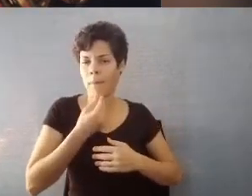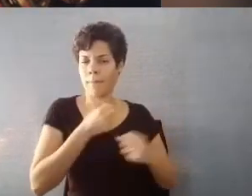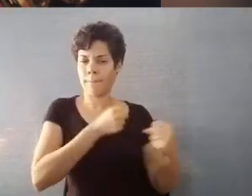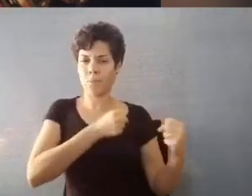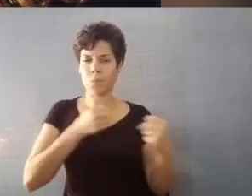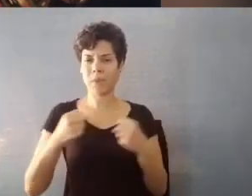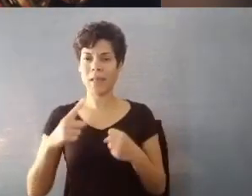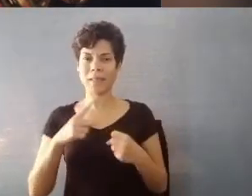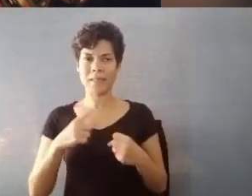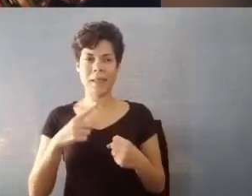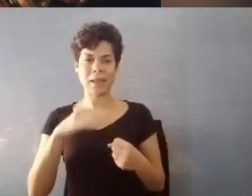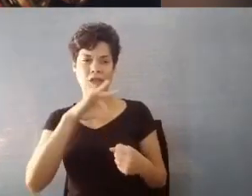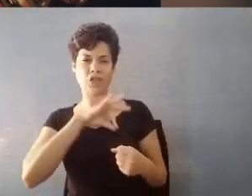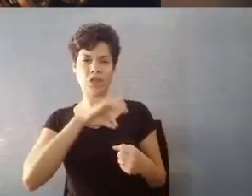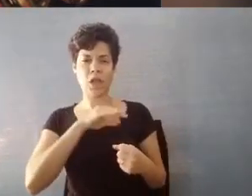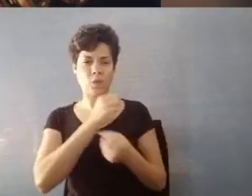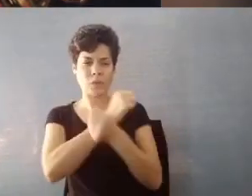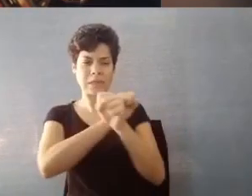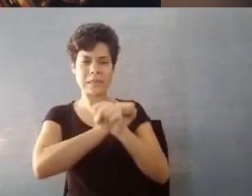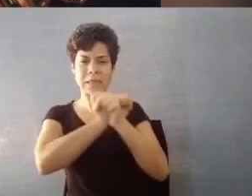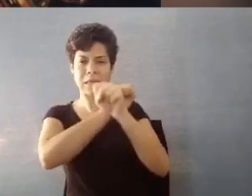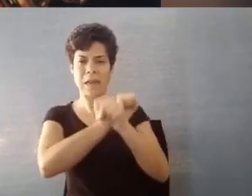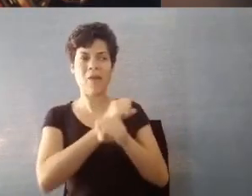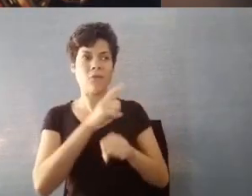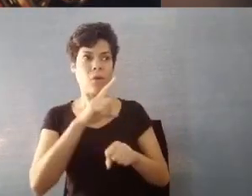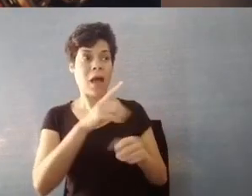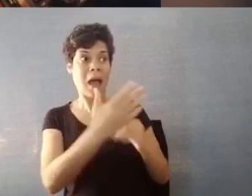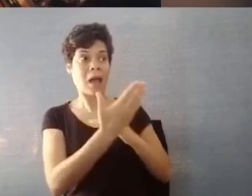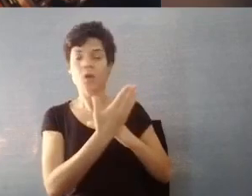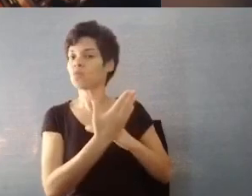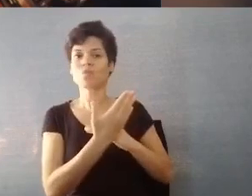que desagradou os cafeicultores.